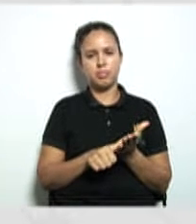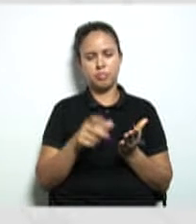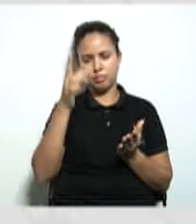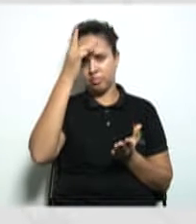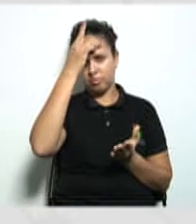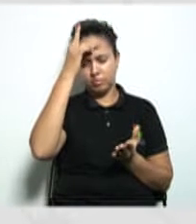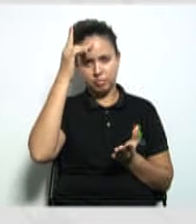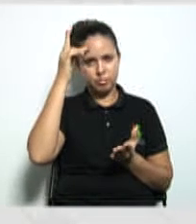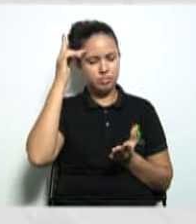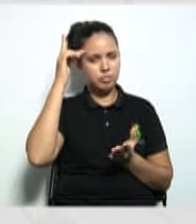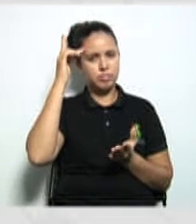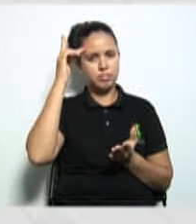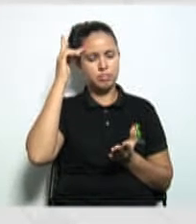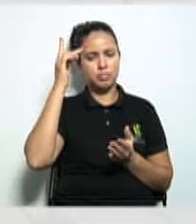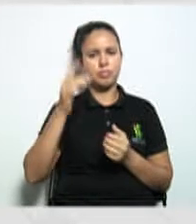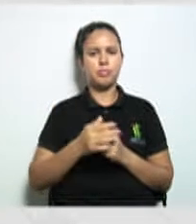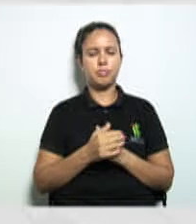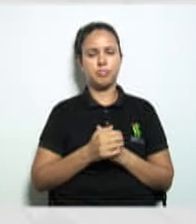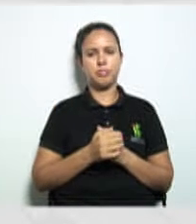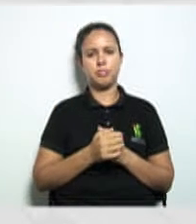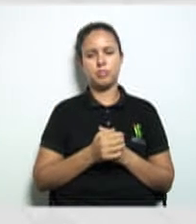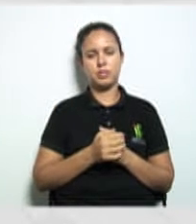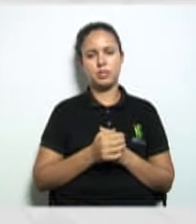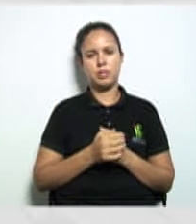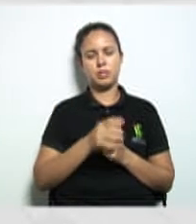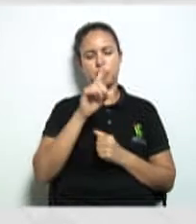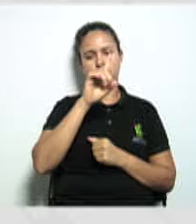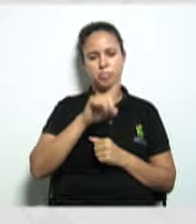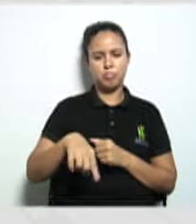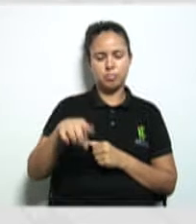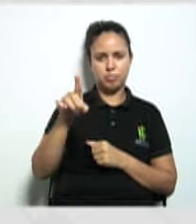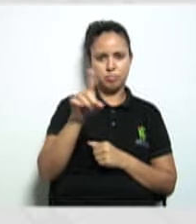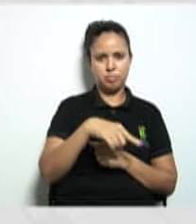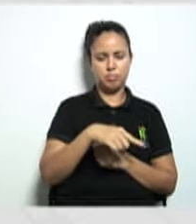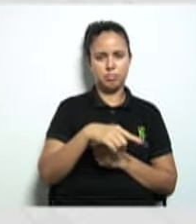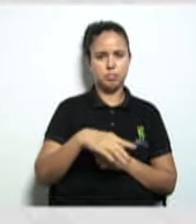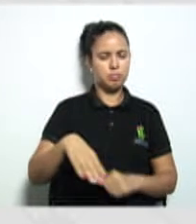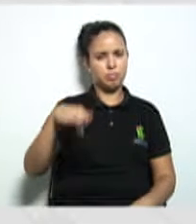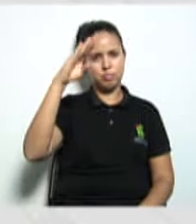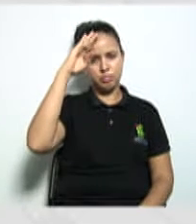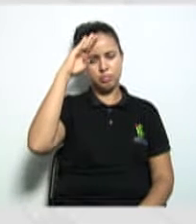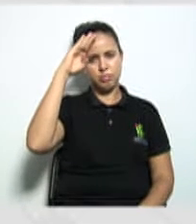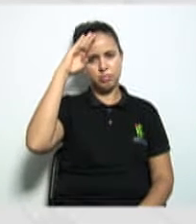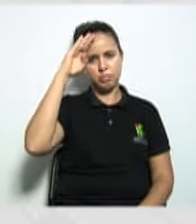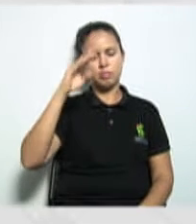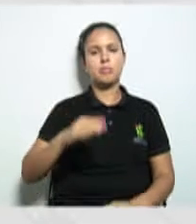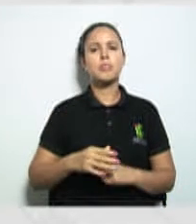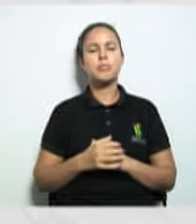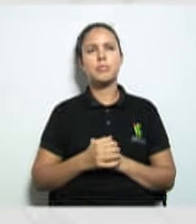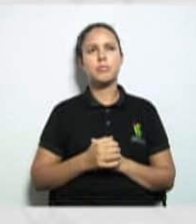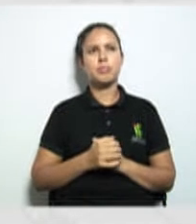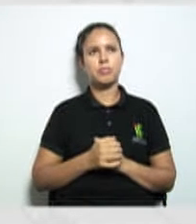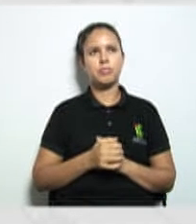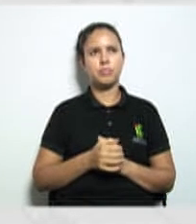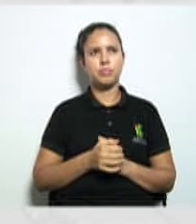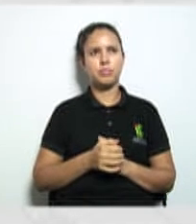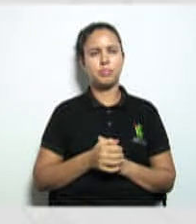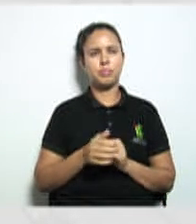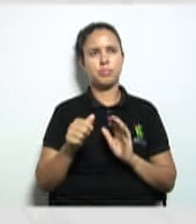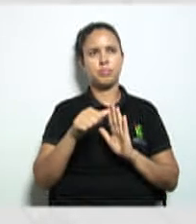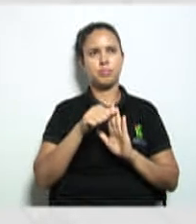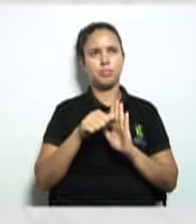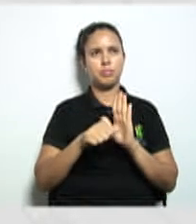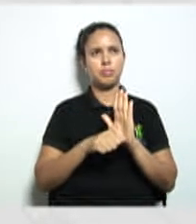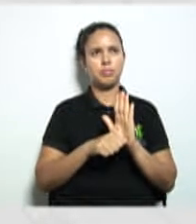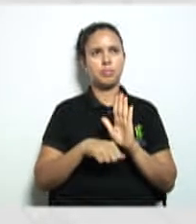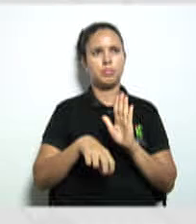de caráter paramilitar. Ainda no artigo 5º, inciso 20, ninguém poderá ser